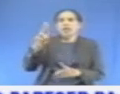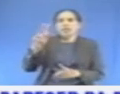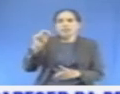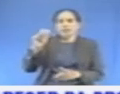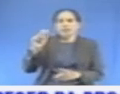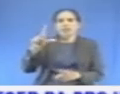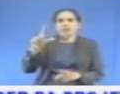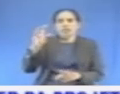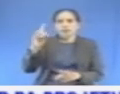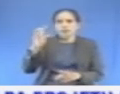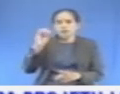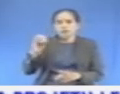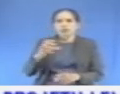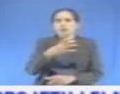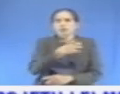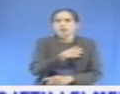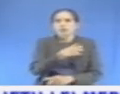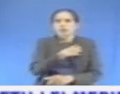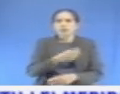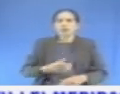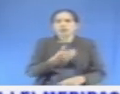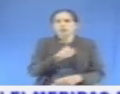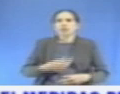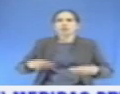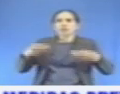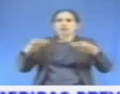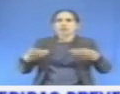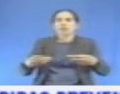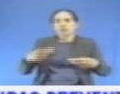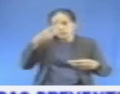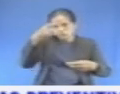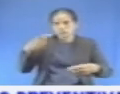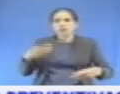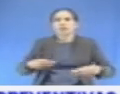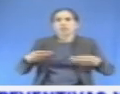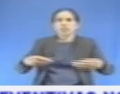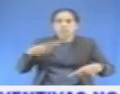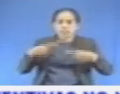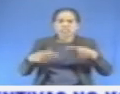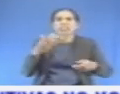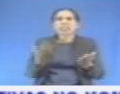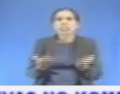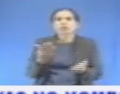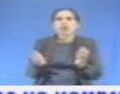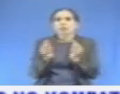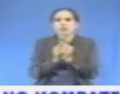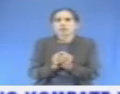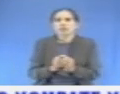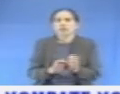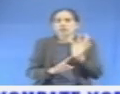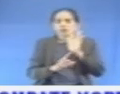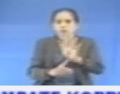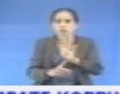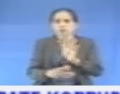informa. Comando Penitelli, se deu que for autorização, também aceite tu Ramuto. Quero informar de que tu vós outro cata que